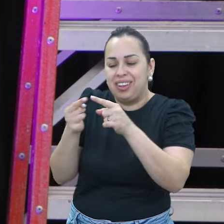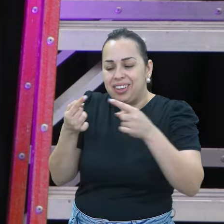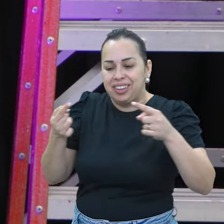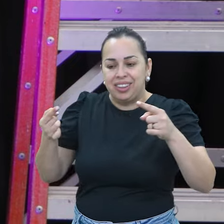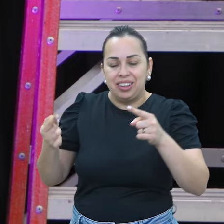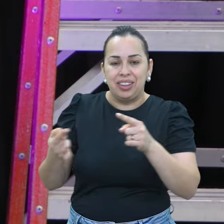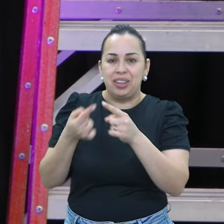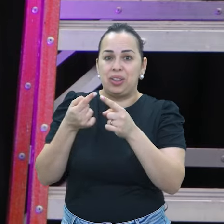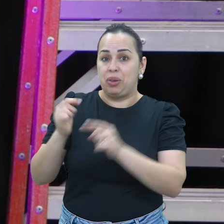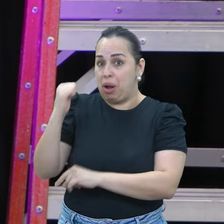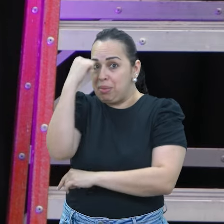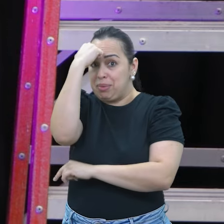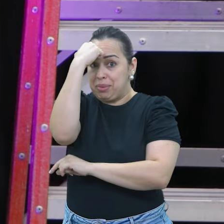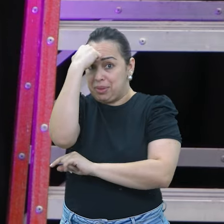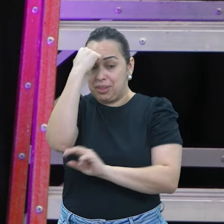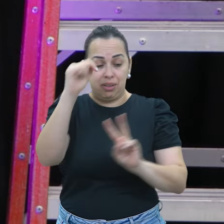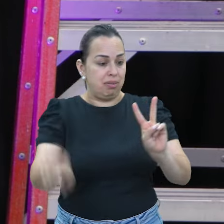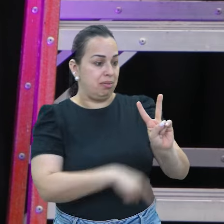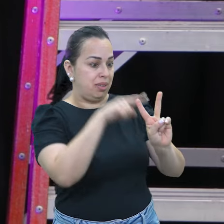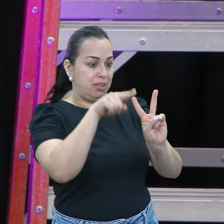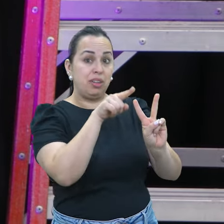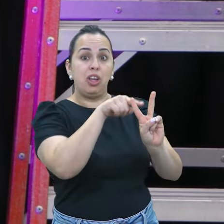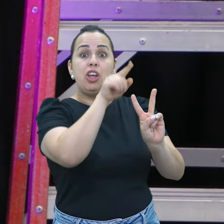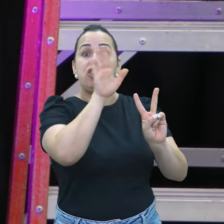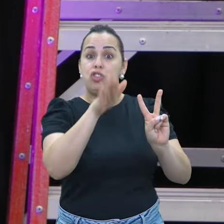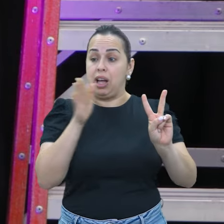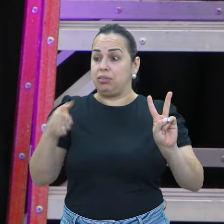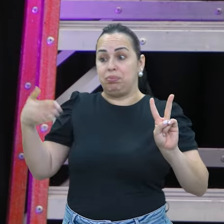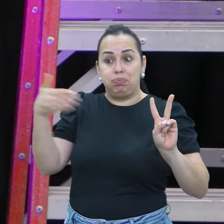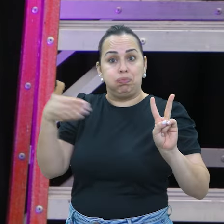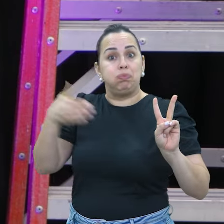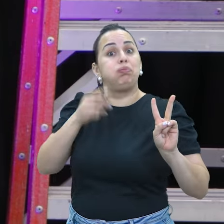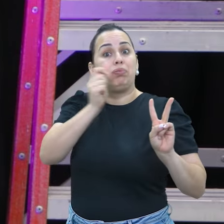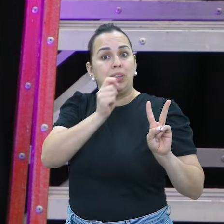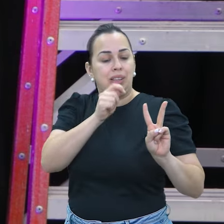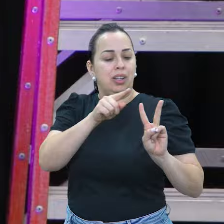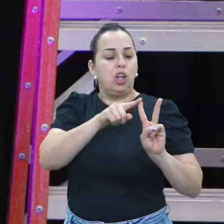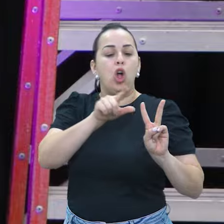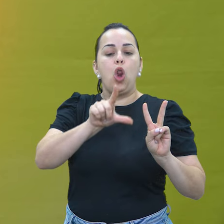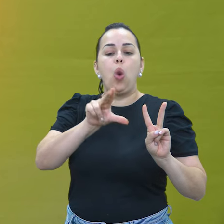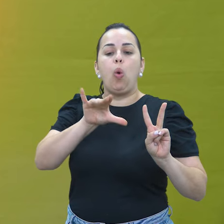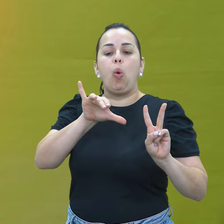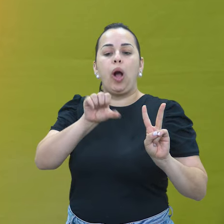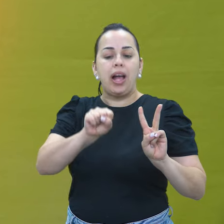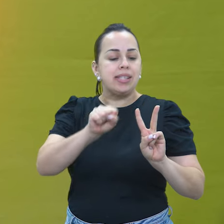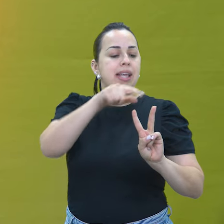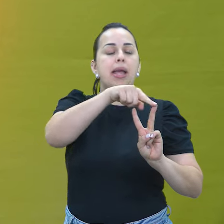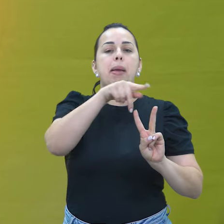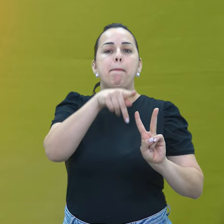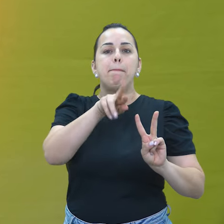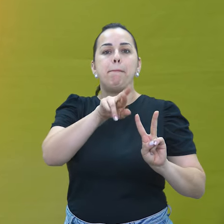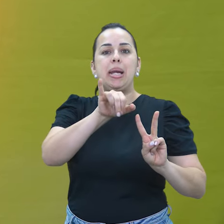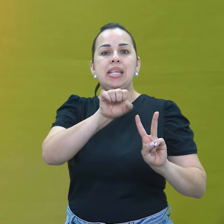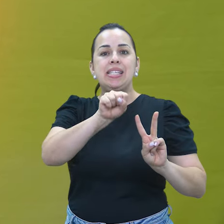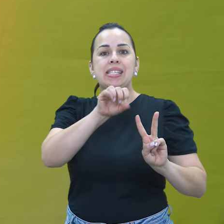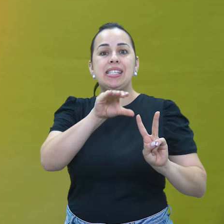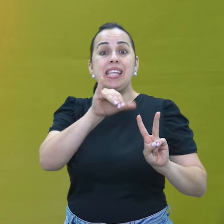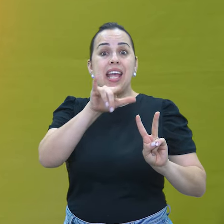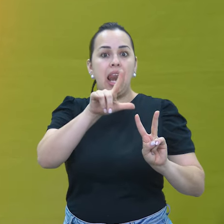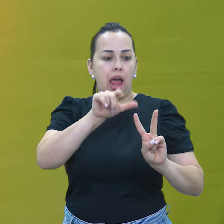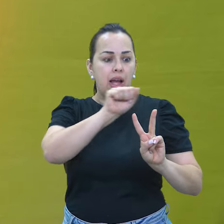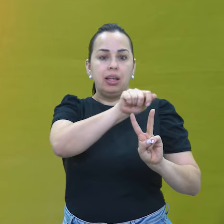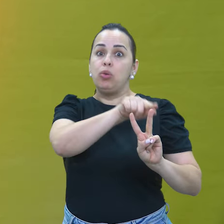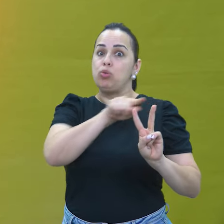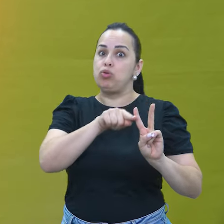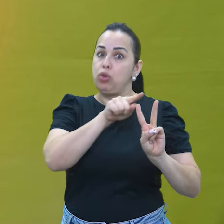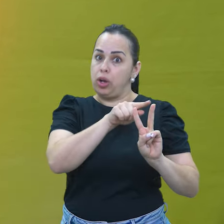com a música sertaneja de uma dupla que já participou do Conexão Cultura. É o Lucas e a Priscila. Eles estão juntos na carreira há quase 10